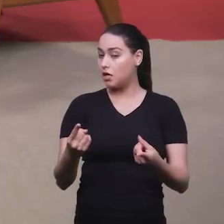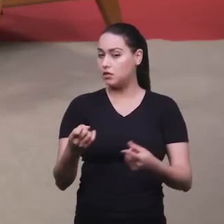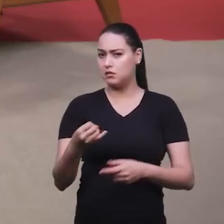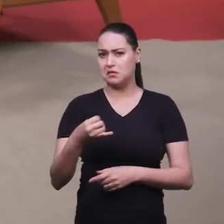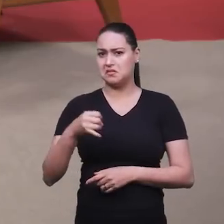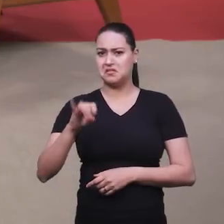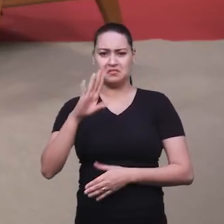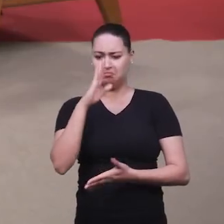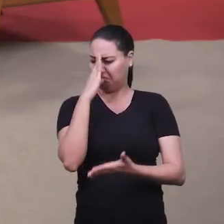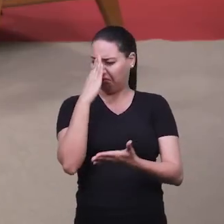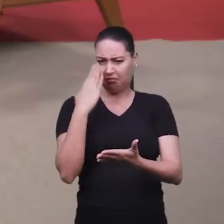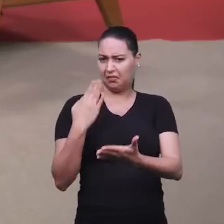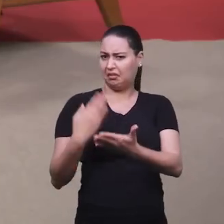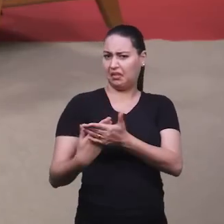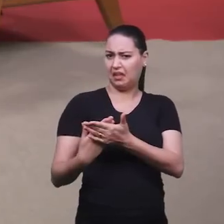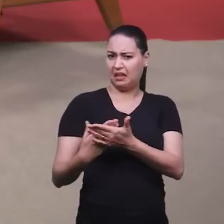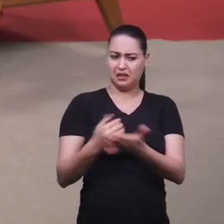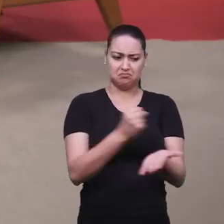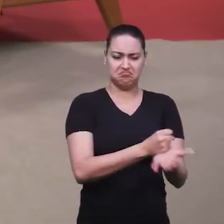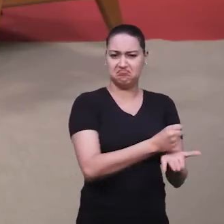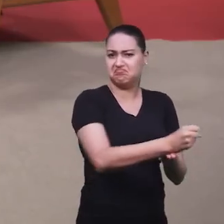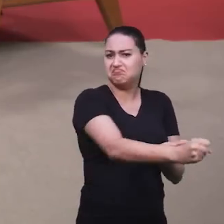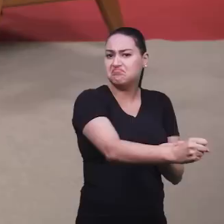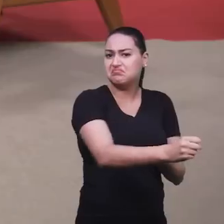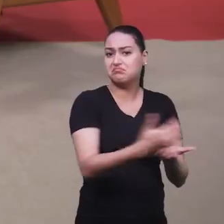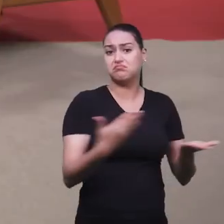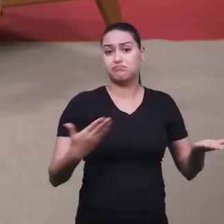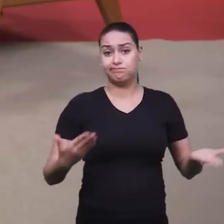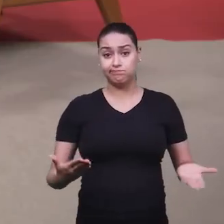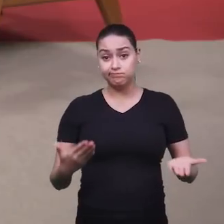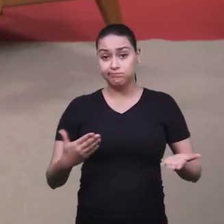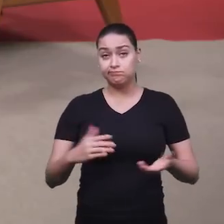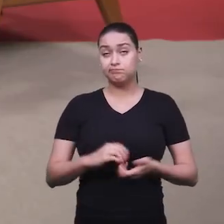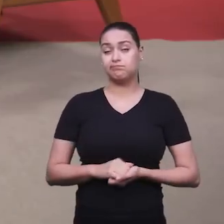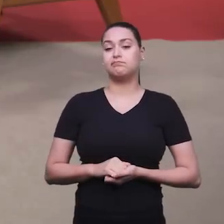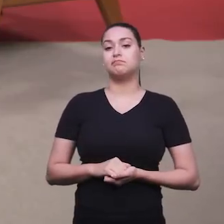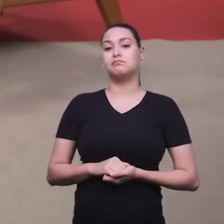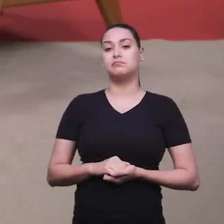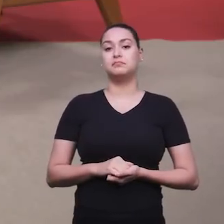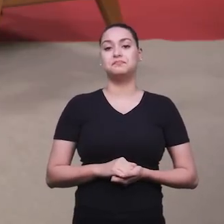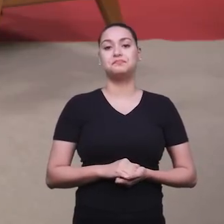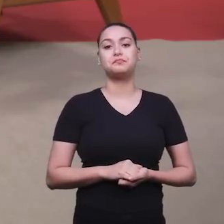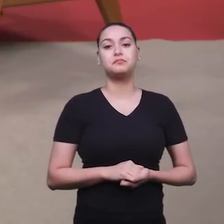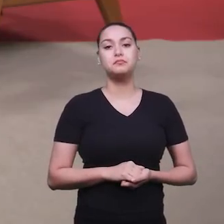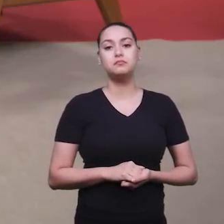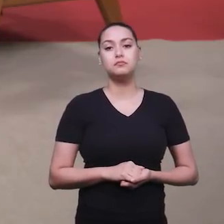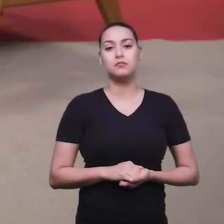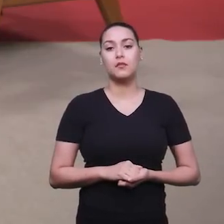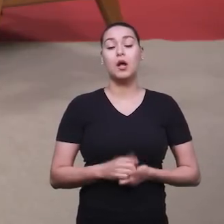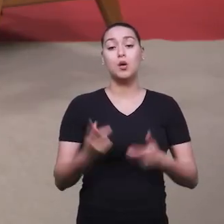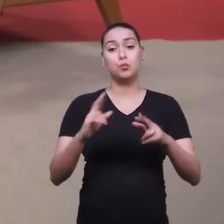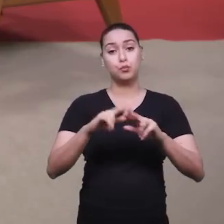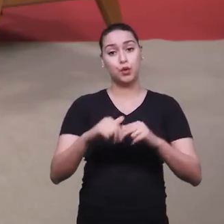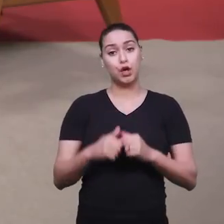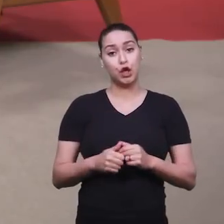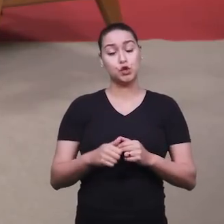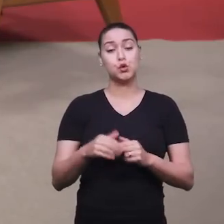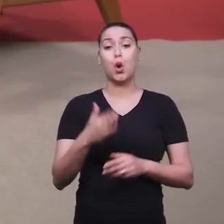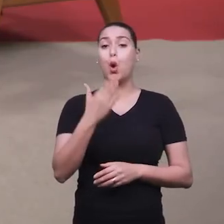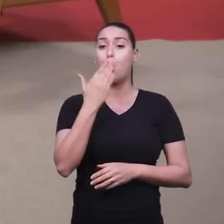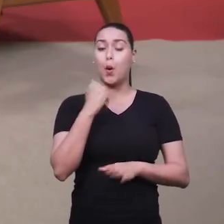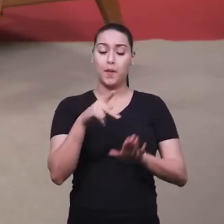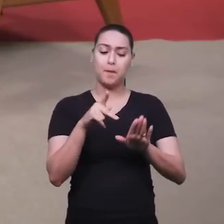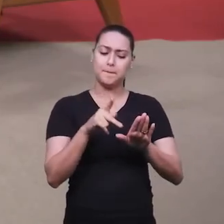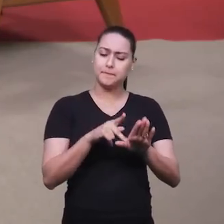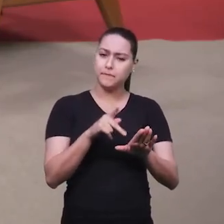vai ser, não. Já está. É o que teria acontecido com eles. Tanto que, como pés, cabeça,